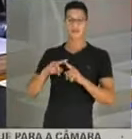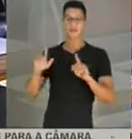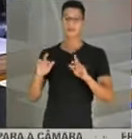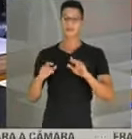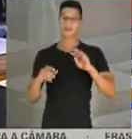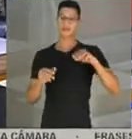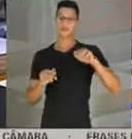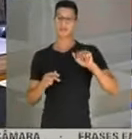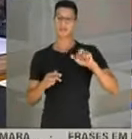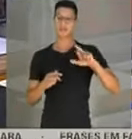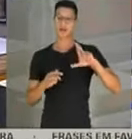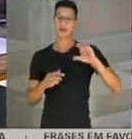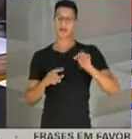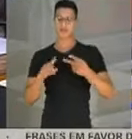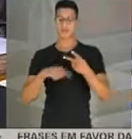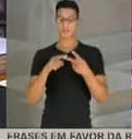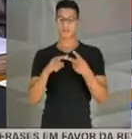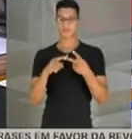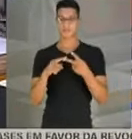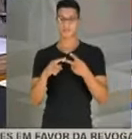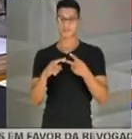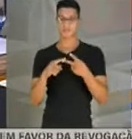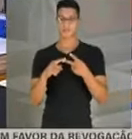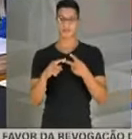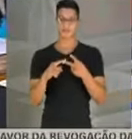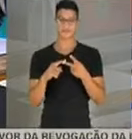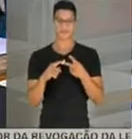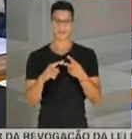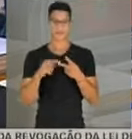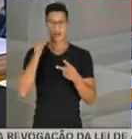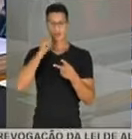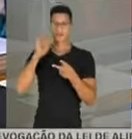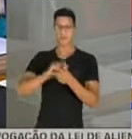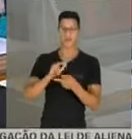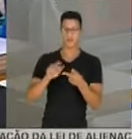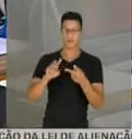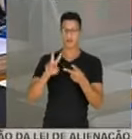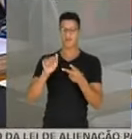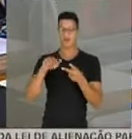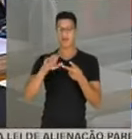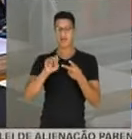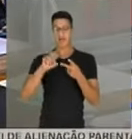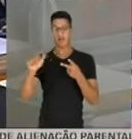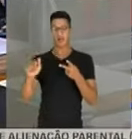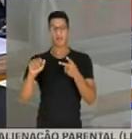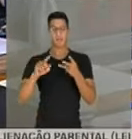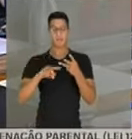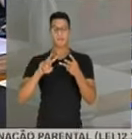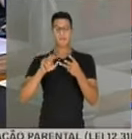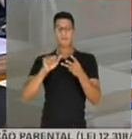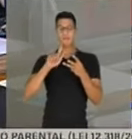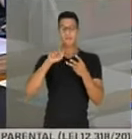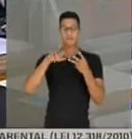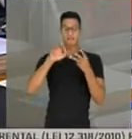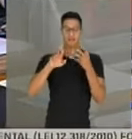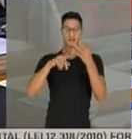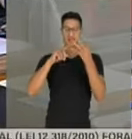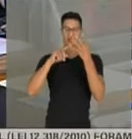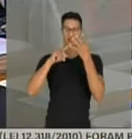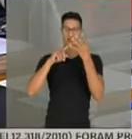Marcos Tolentino, estava a esposa dele, Vanessa, o senhor Wagner Potenza,